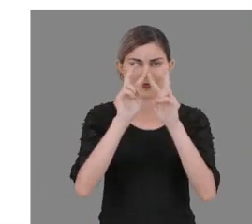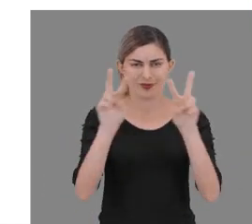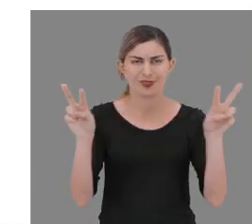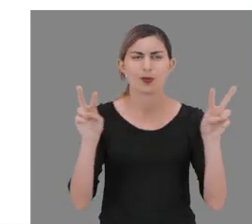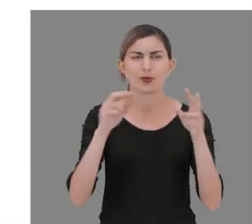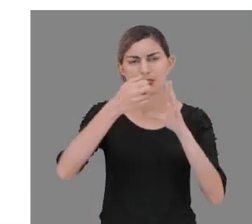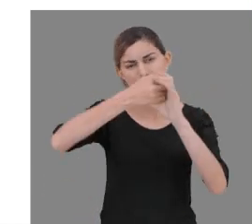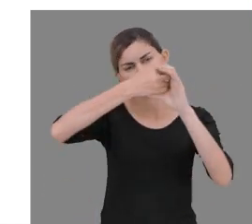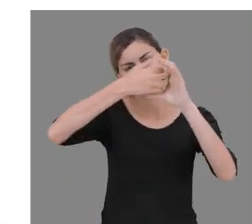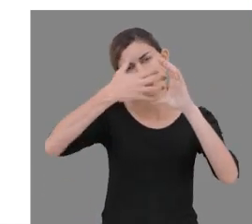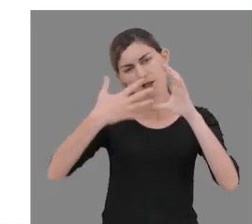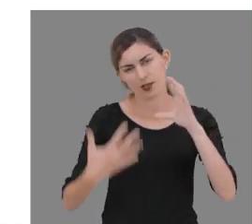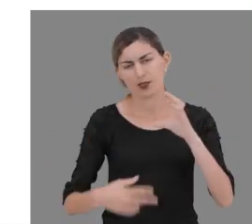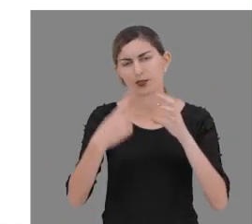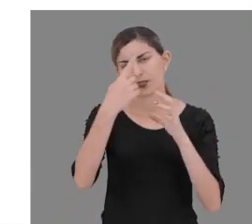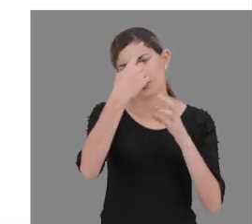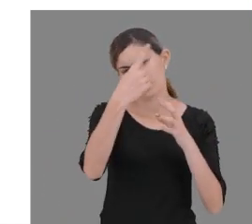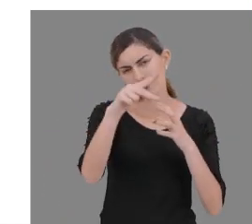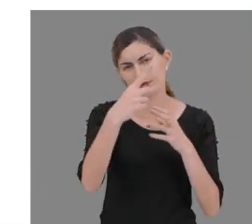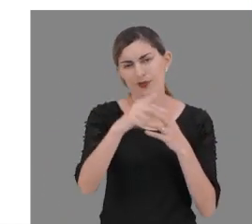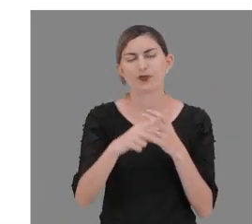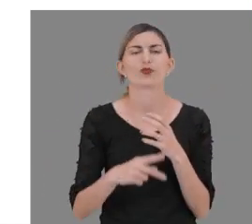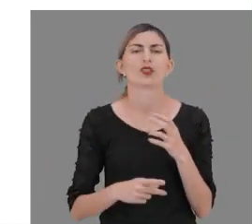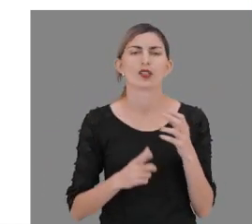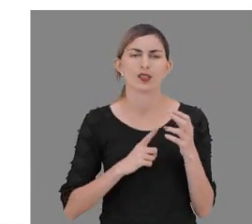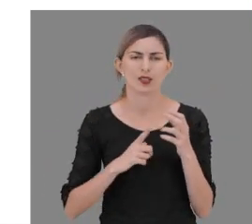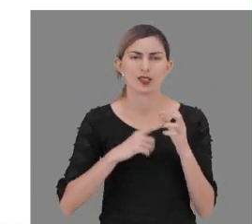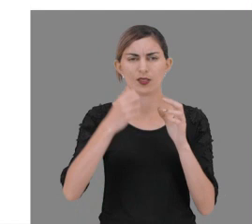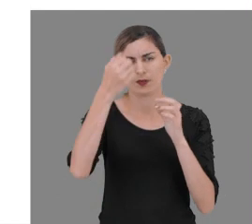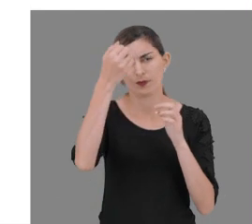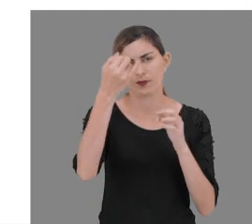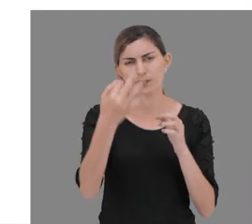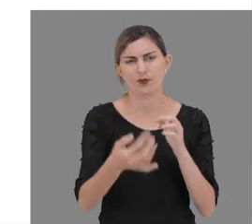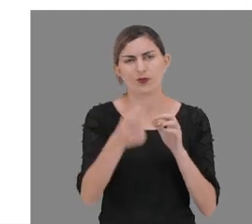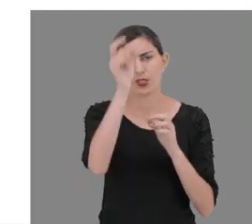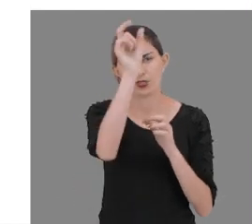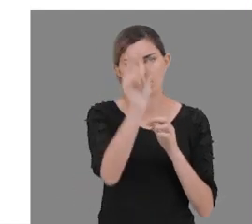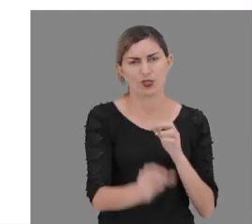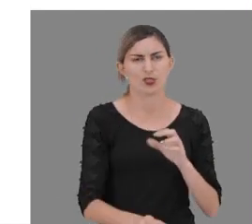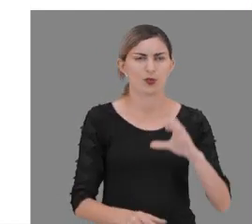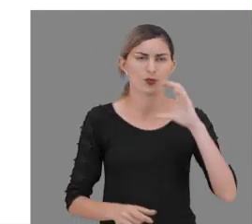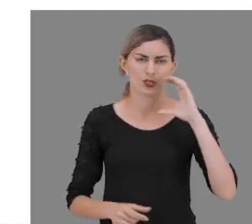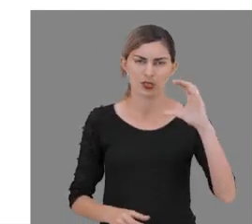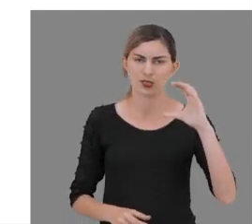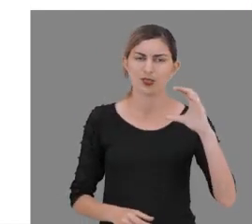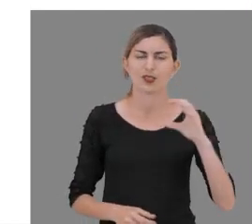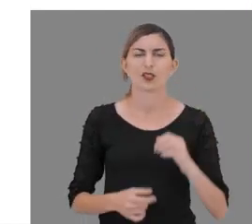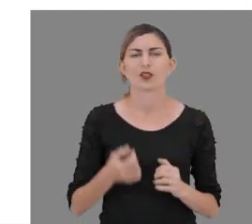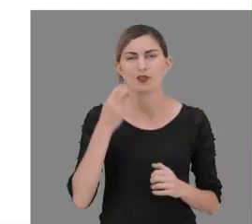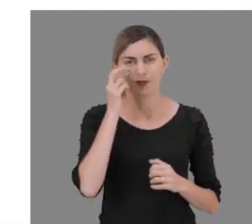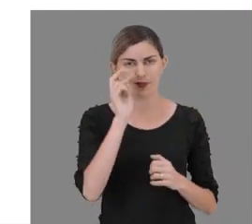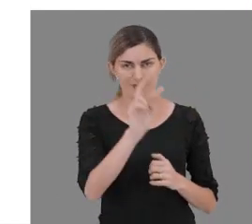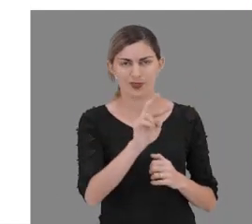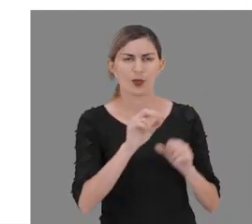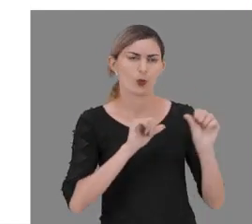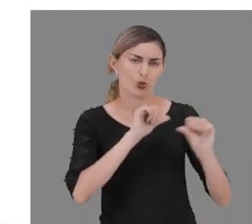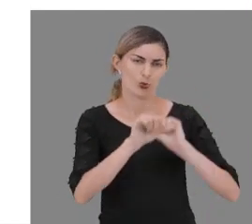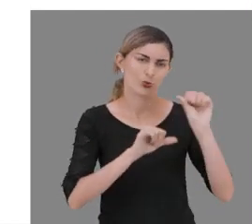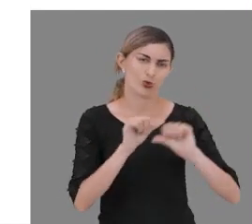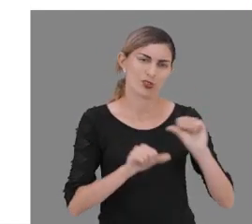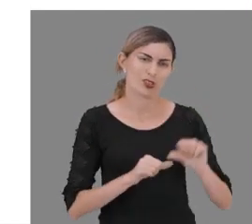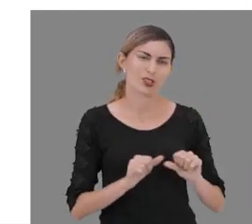nós vemos as características dele que estão definidas no campo C, onde você